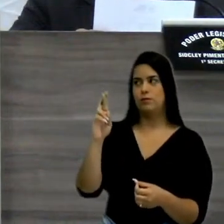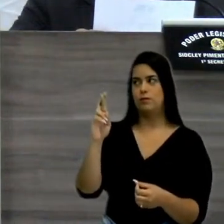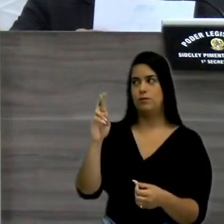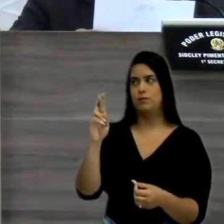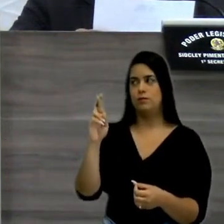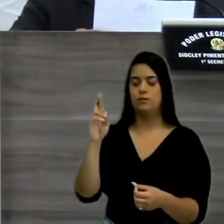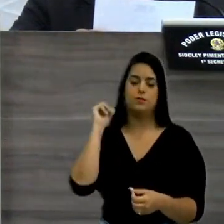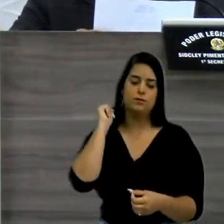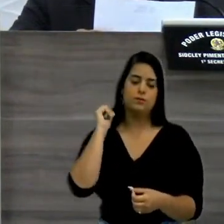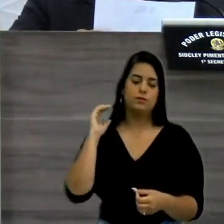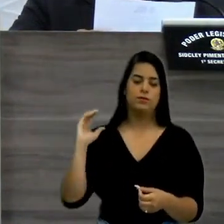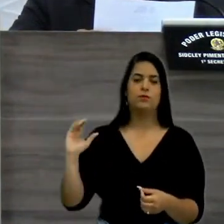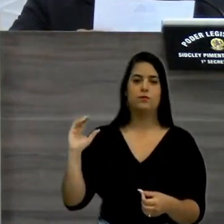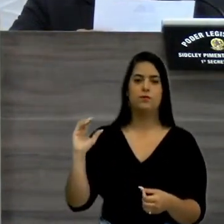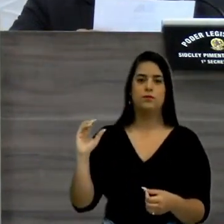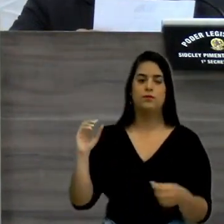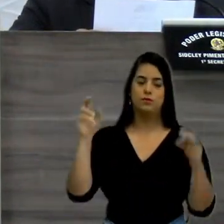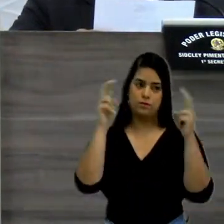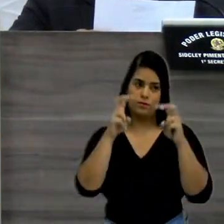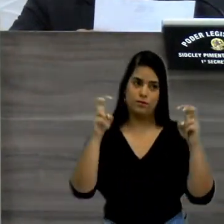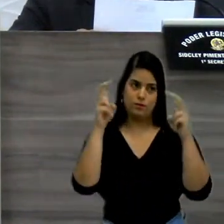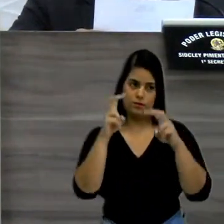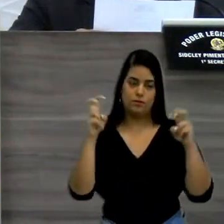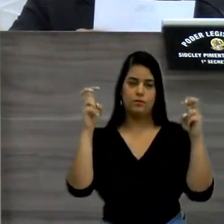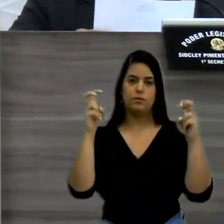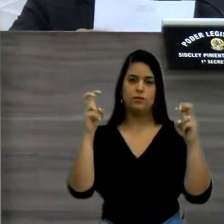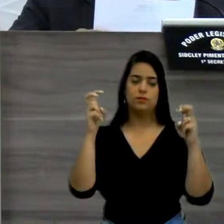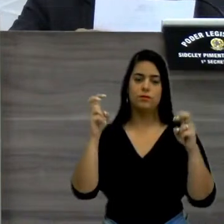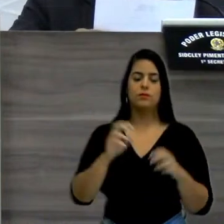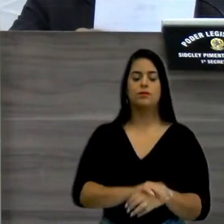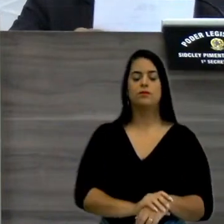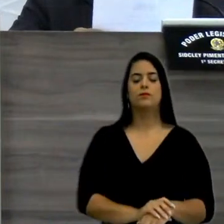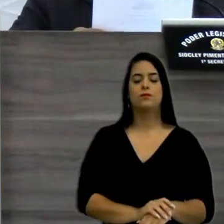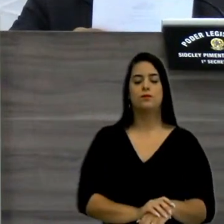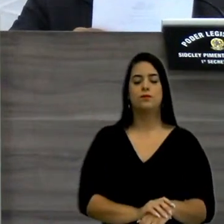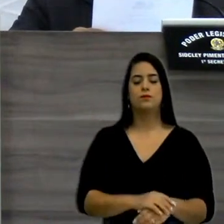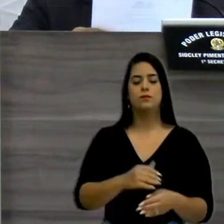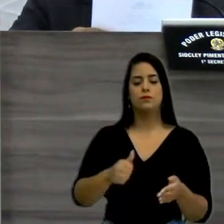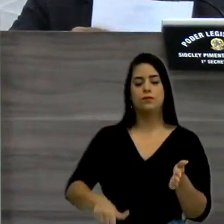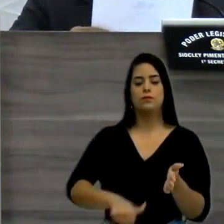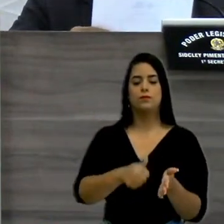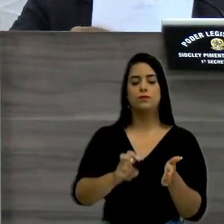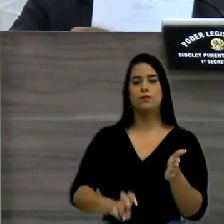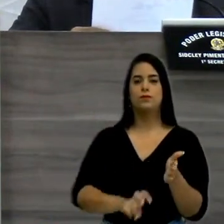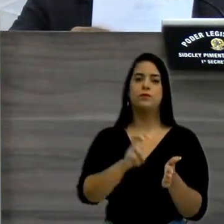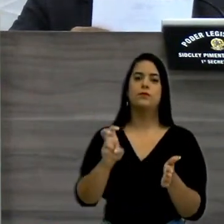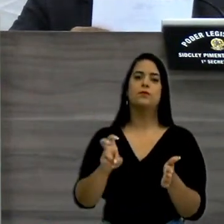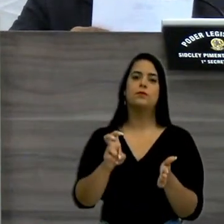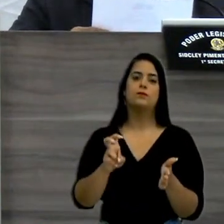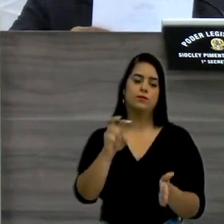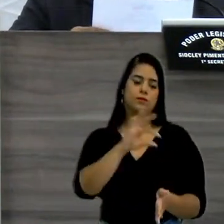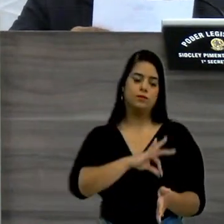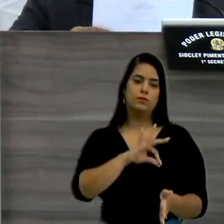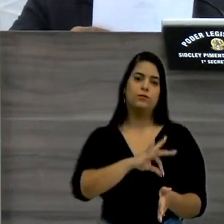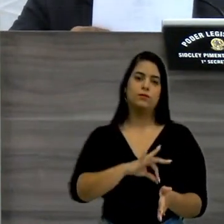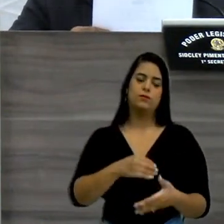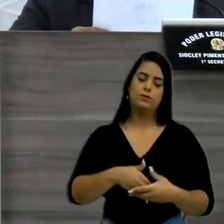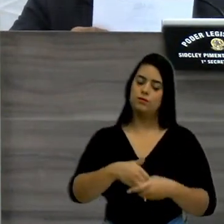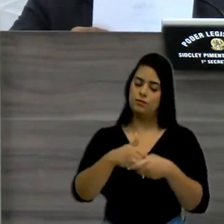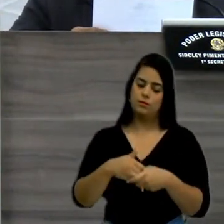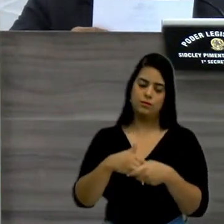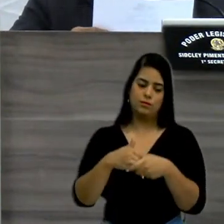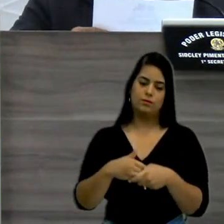Una. Assunto: assunção de comando do 15º Batalhão. Com os cumprimentos iniciais